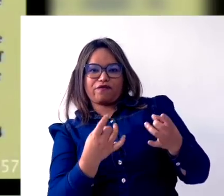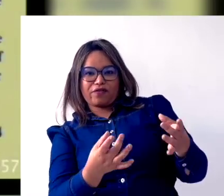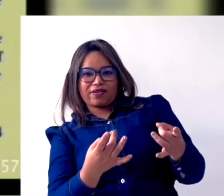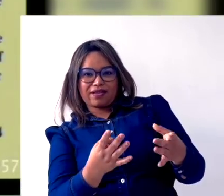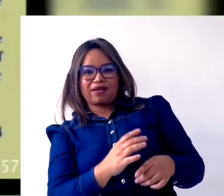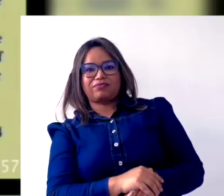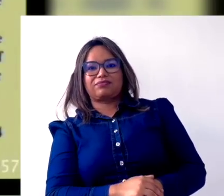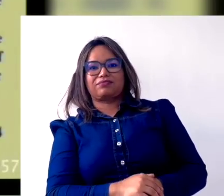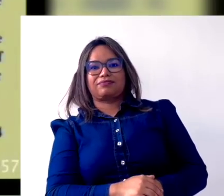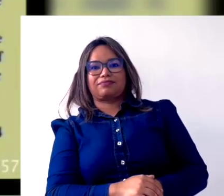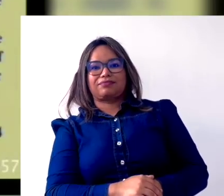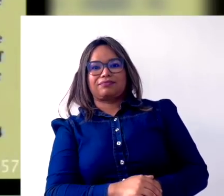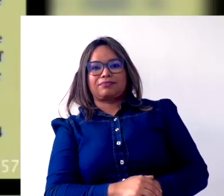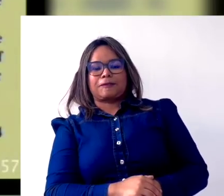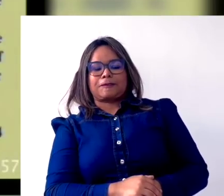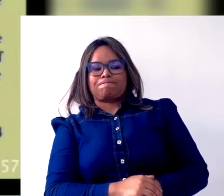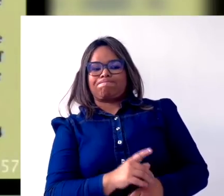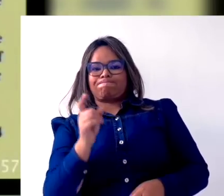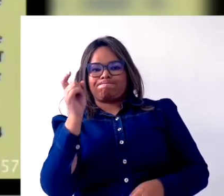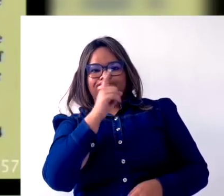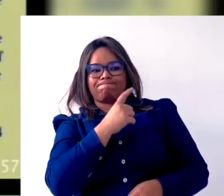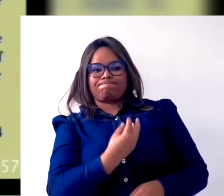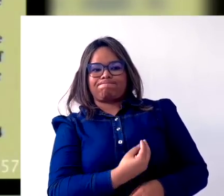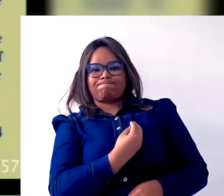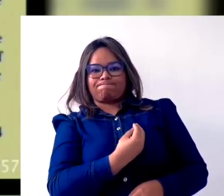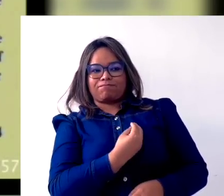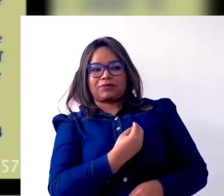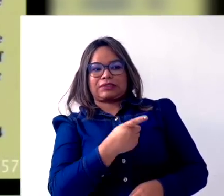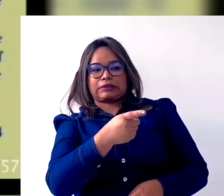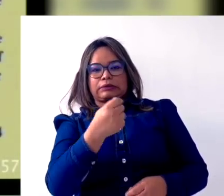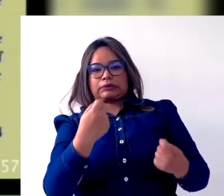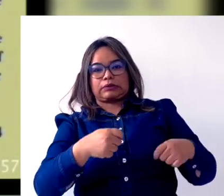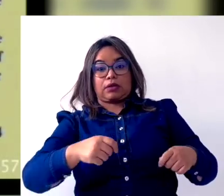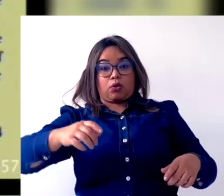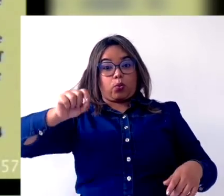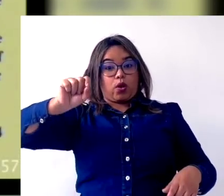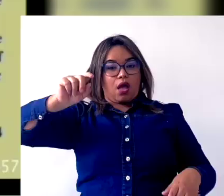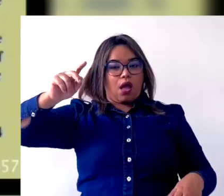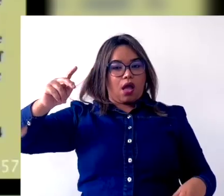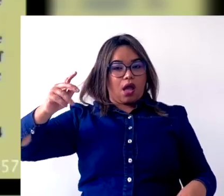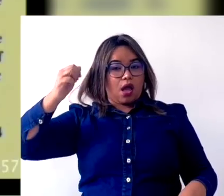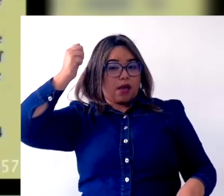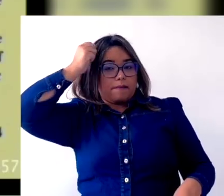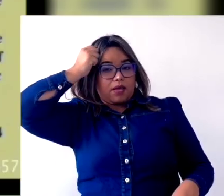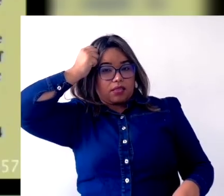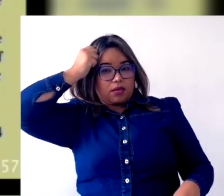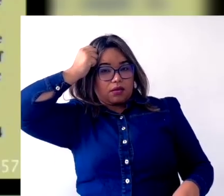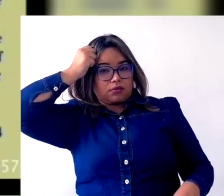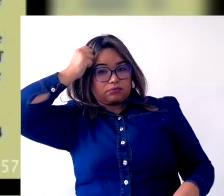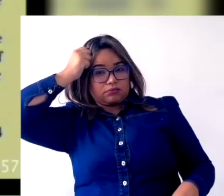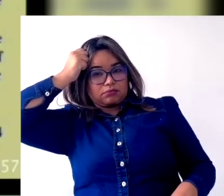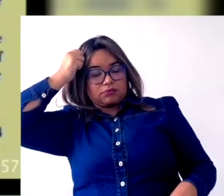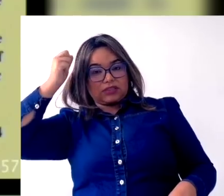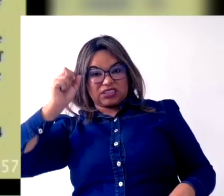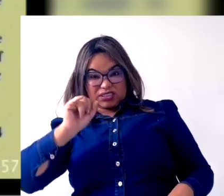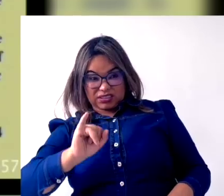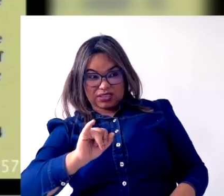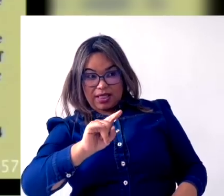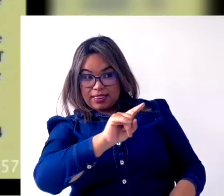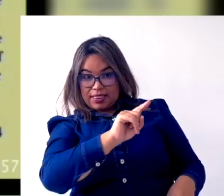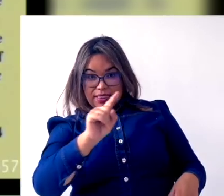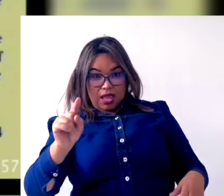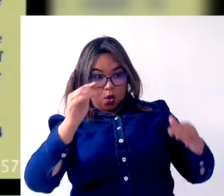vida, eles fossem compelidos a se arrepender dos seus maus caminhos. Quem ousar desrespeitar essa ordem,